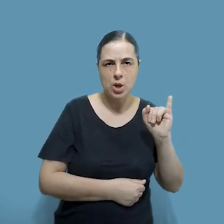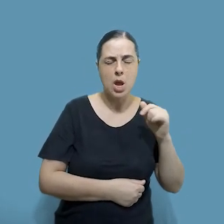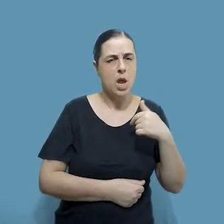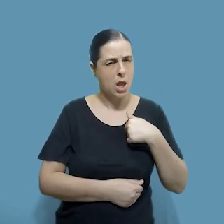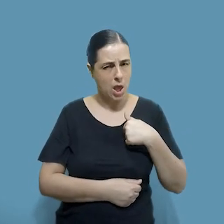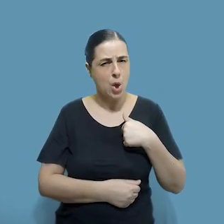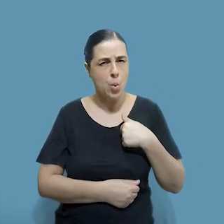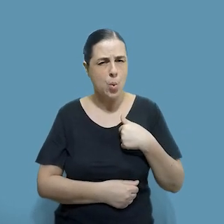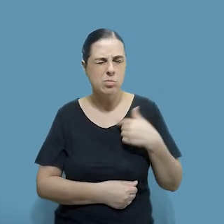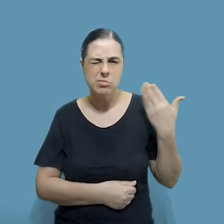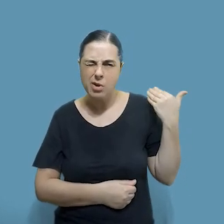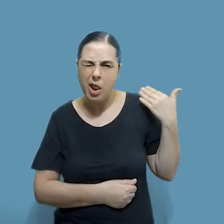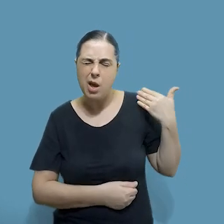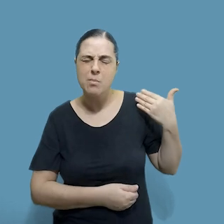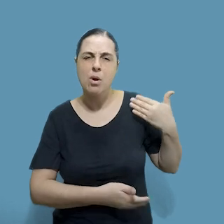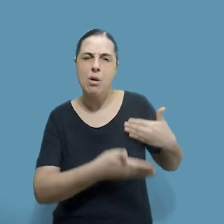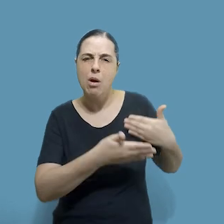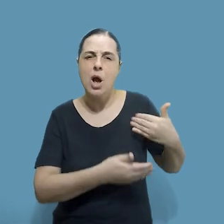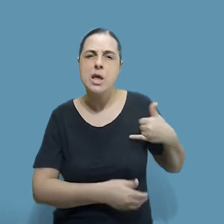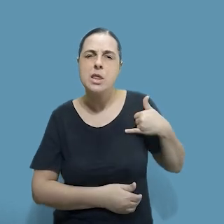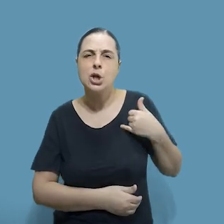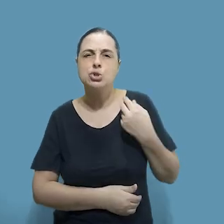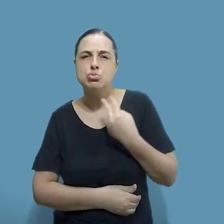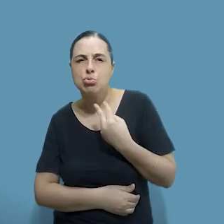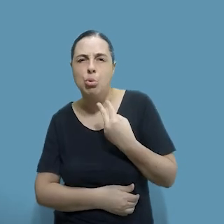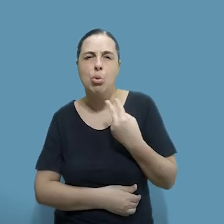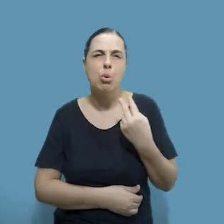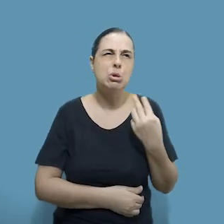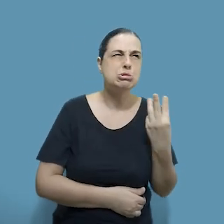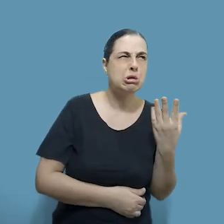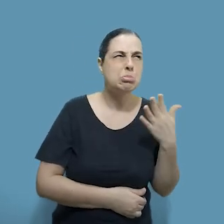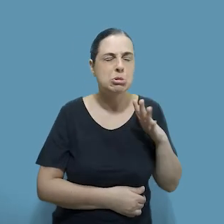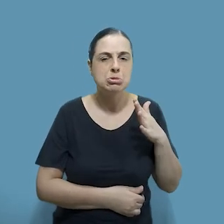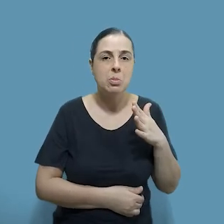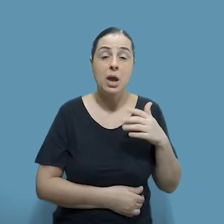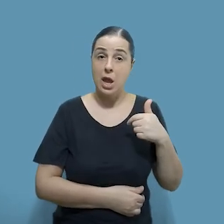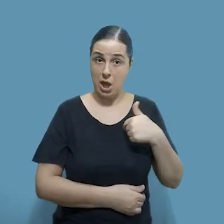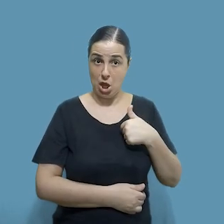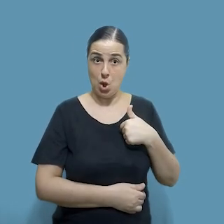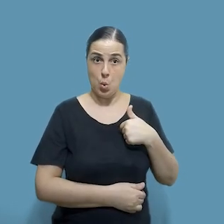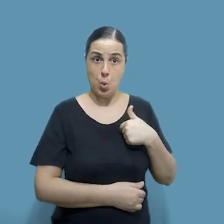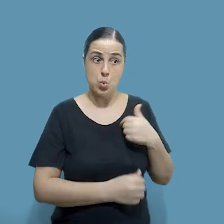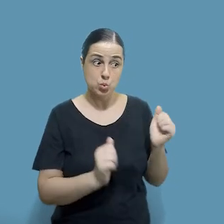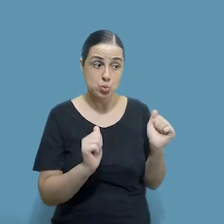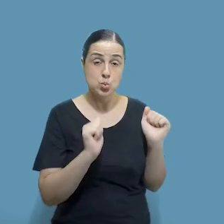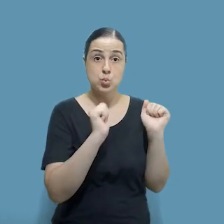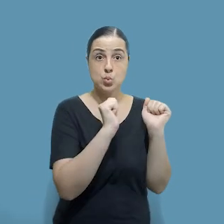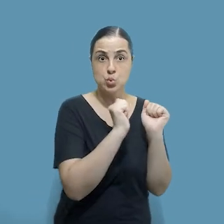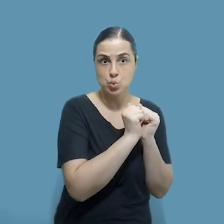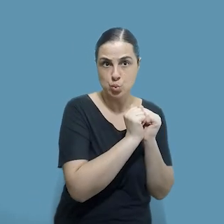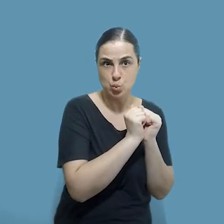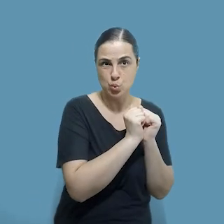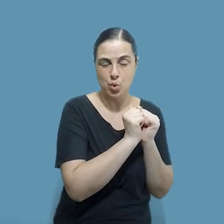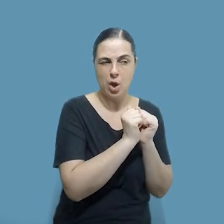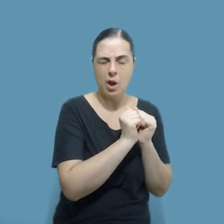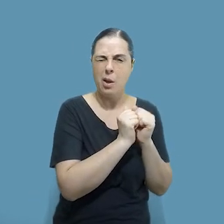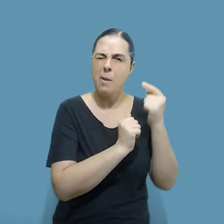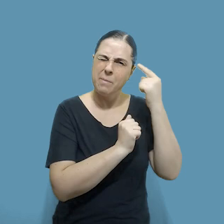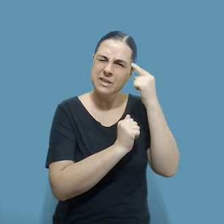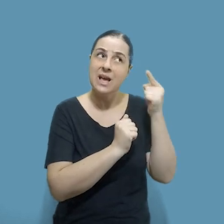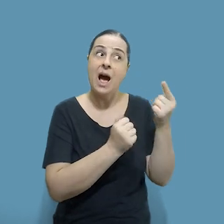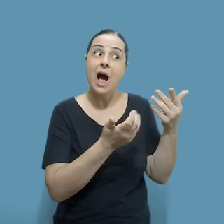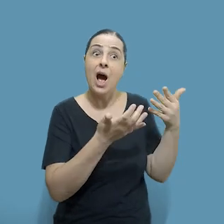professora achou o seguinte, não, põe a Marta junto, porque era meio que uma inclusão, né? Para